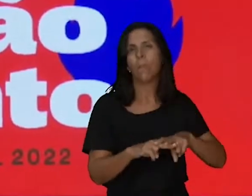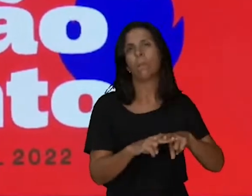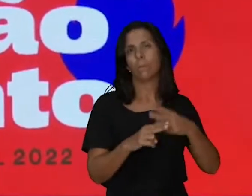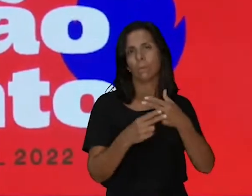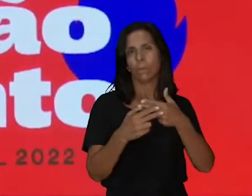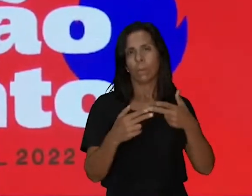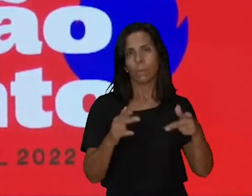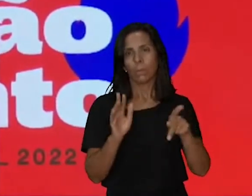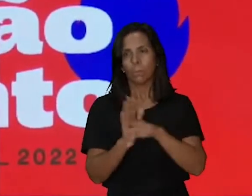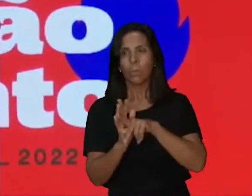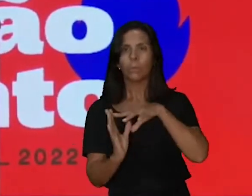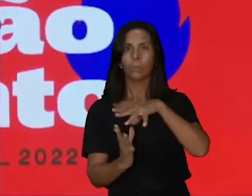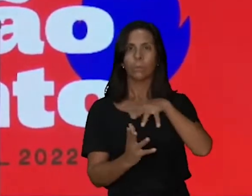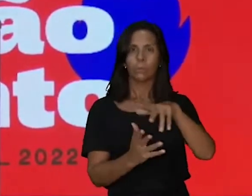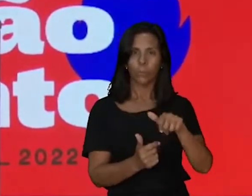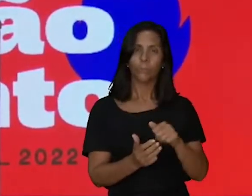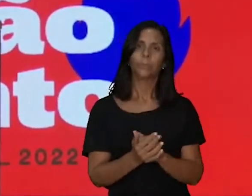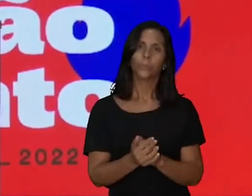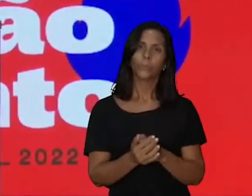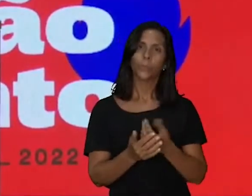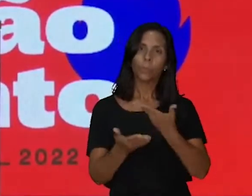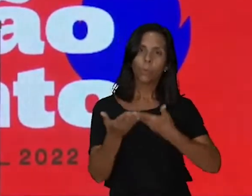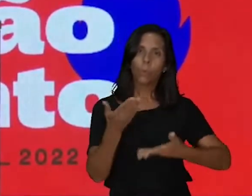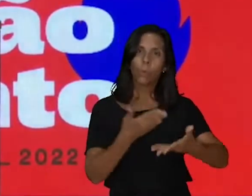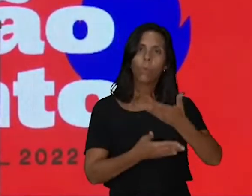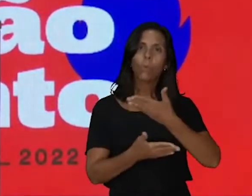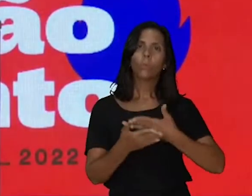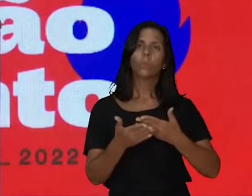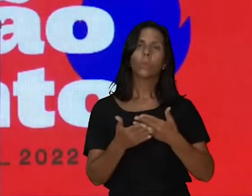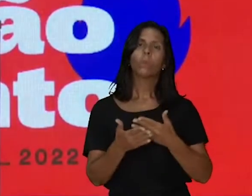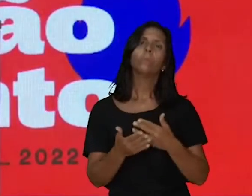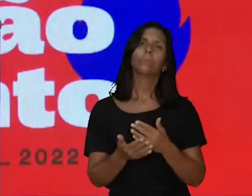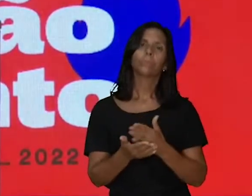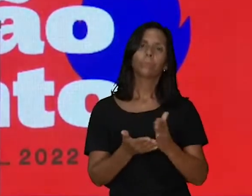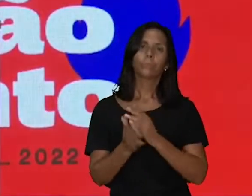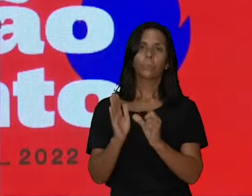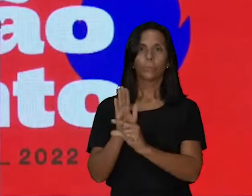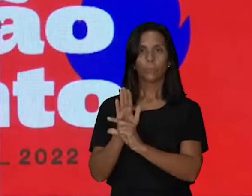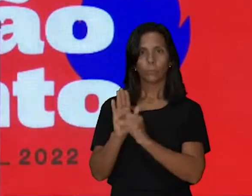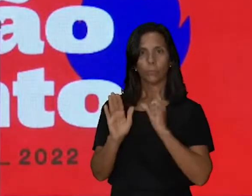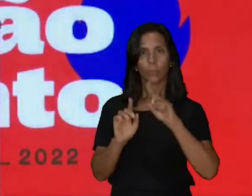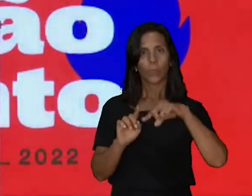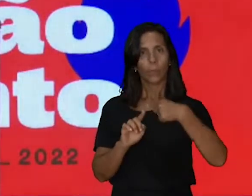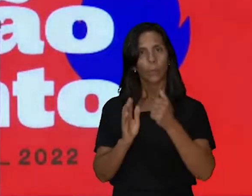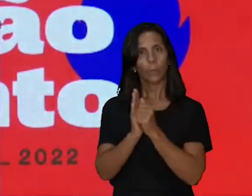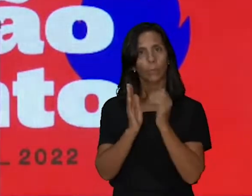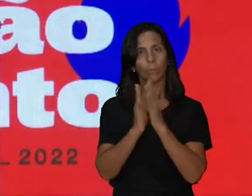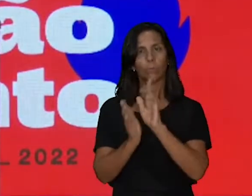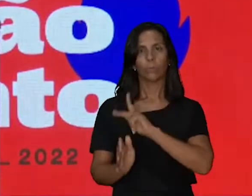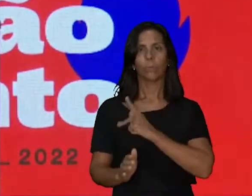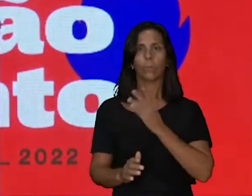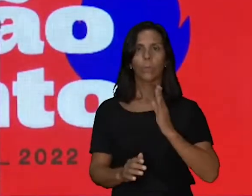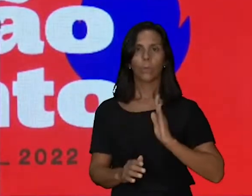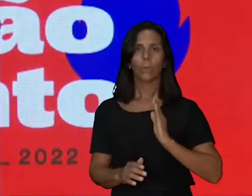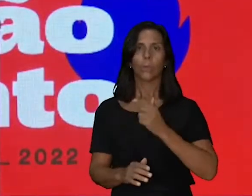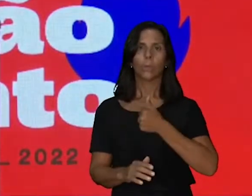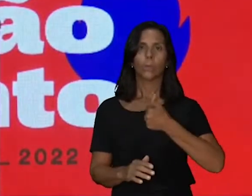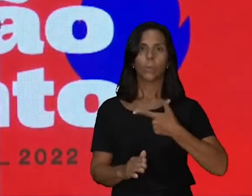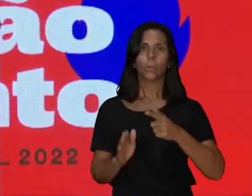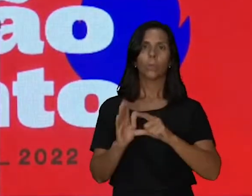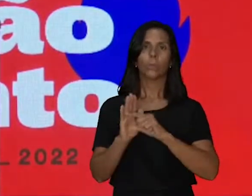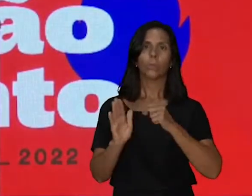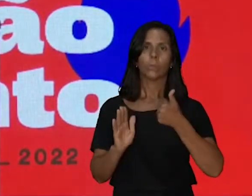Eu quero compartilhar só alguns versículos e depois eu quero orar com você. Hebreus 12, 1 e 2 diz: